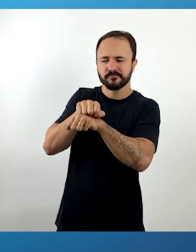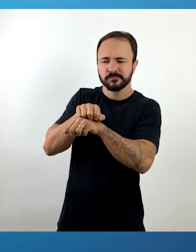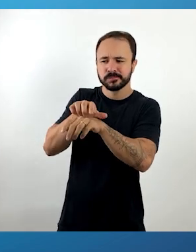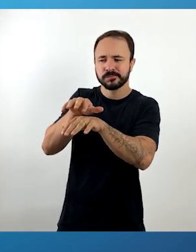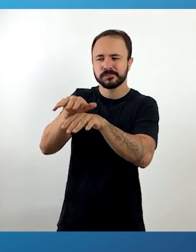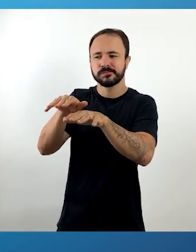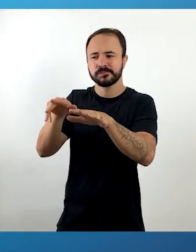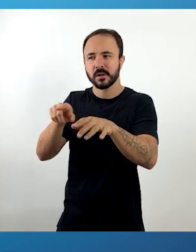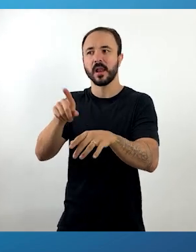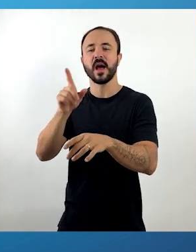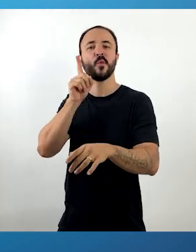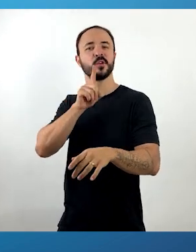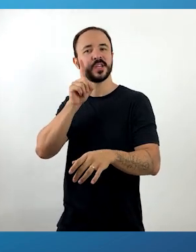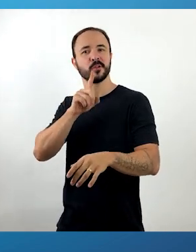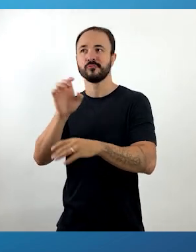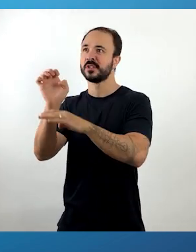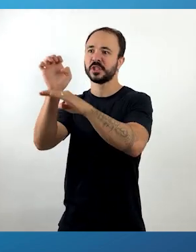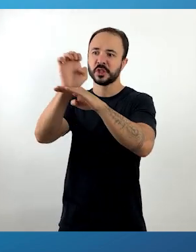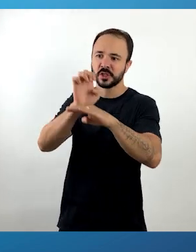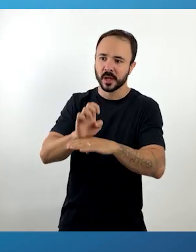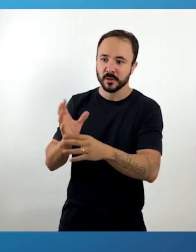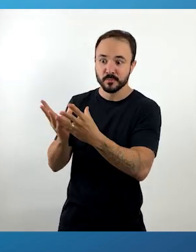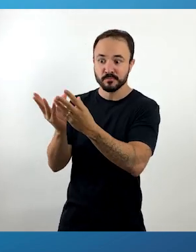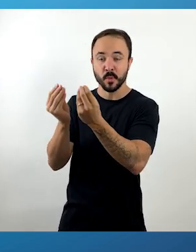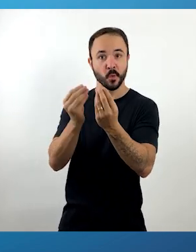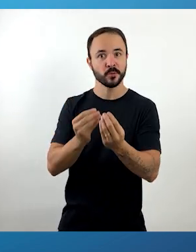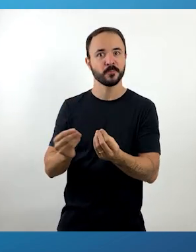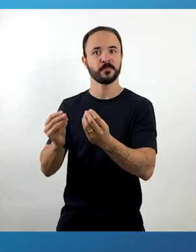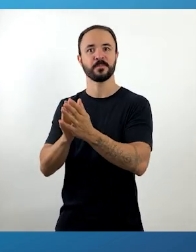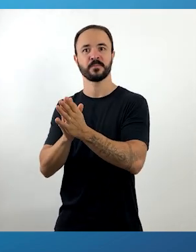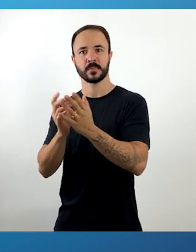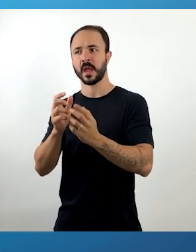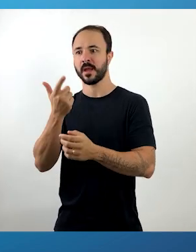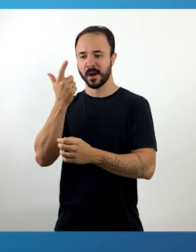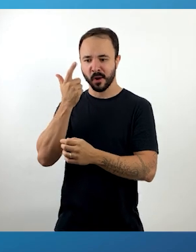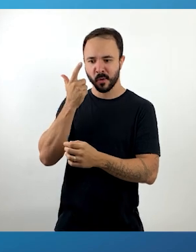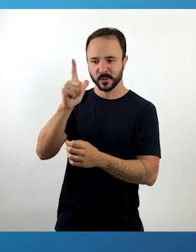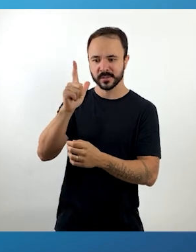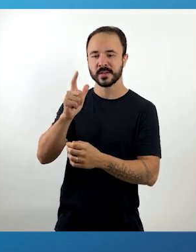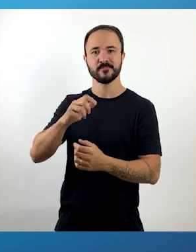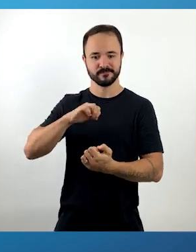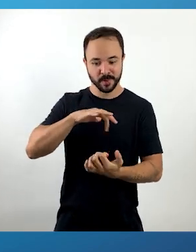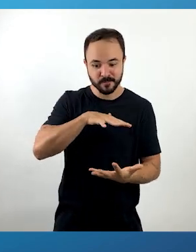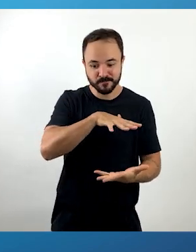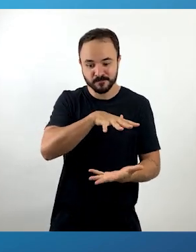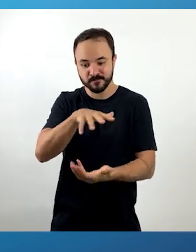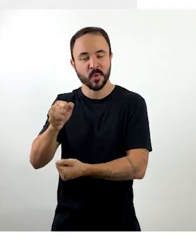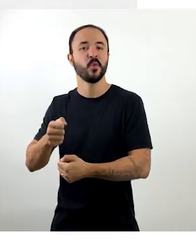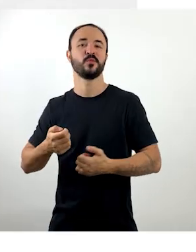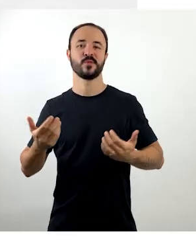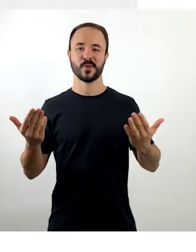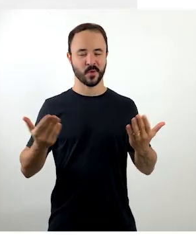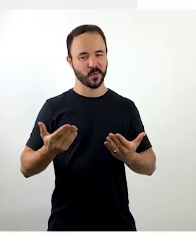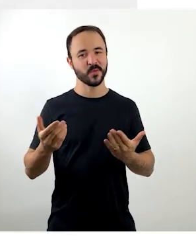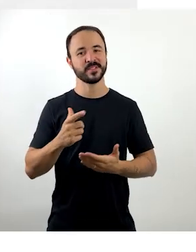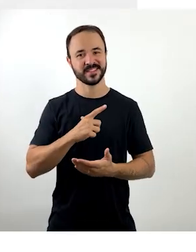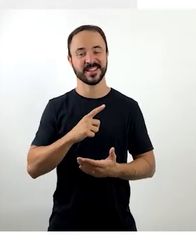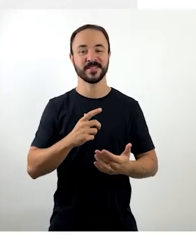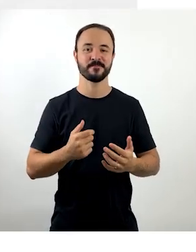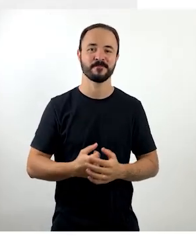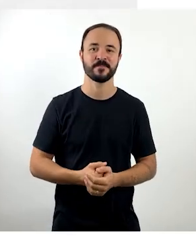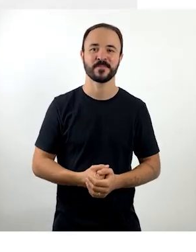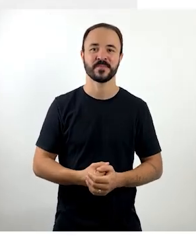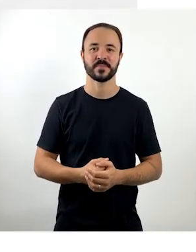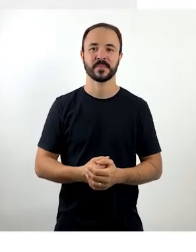disseminar ali dentro dos Estados Unidos em vários estados até conseguir uma abrangência do território Mundial assim o